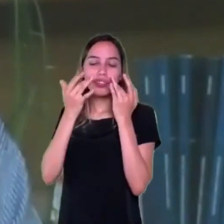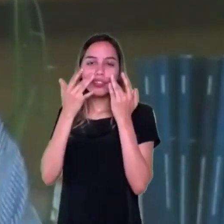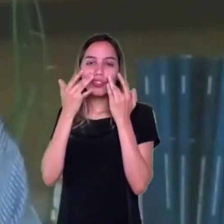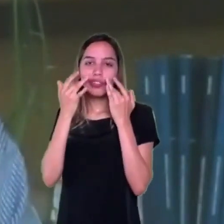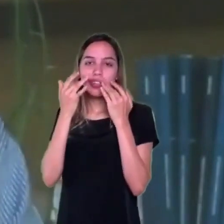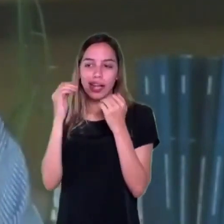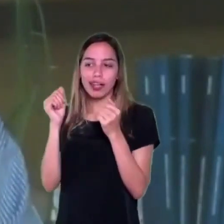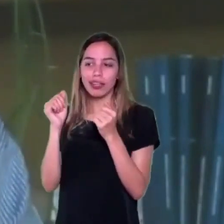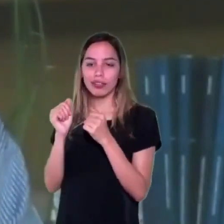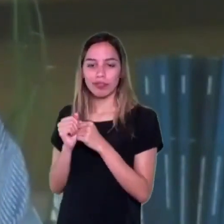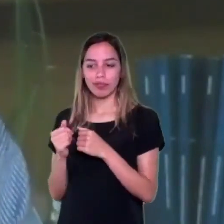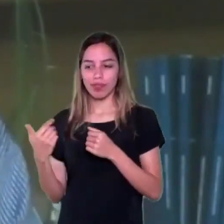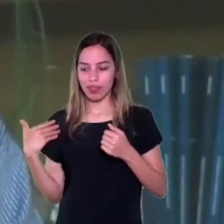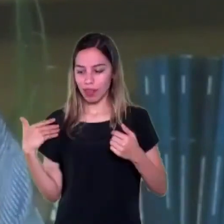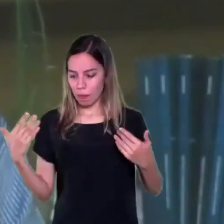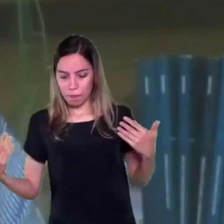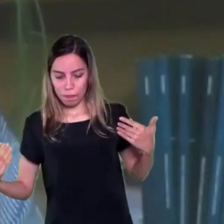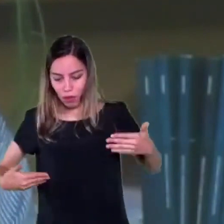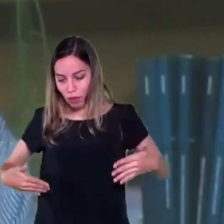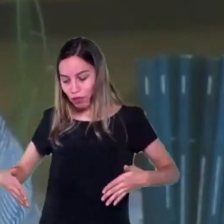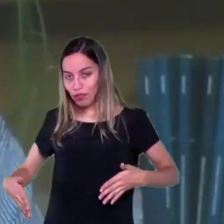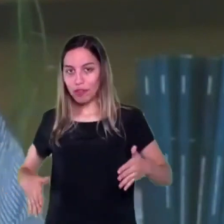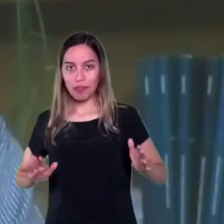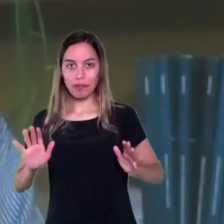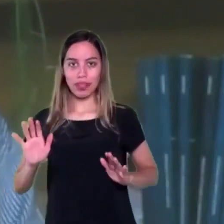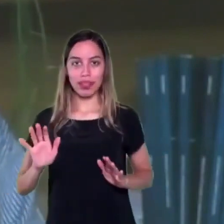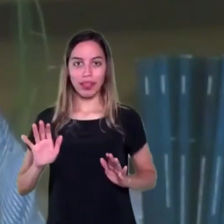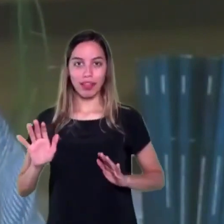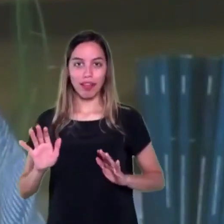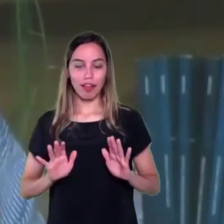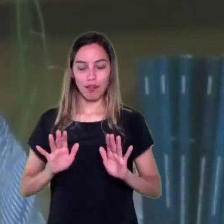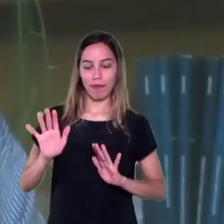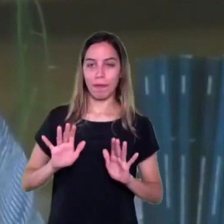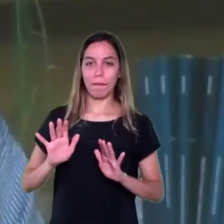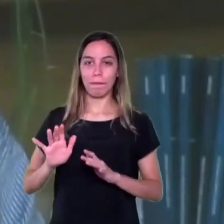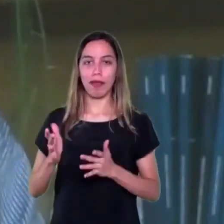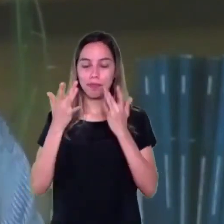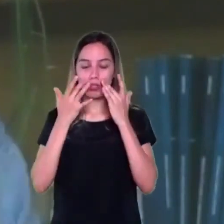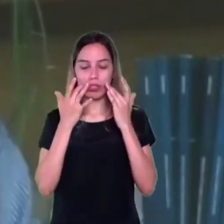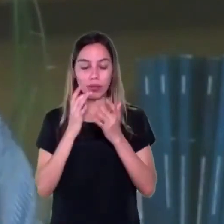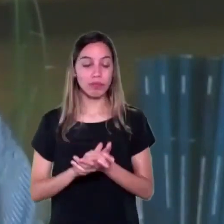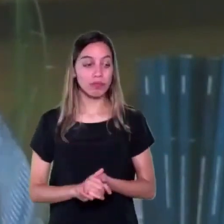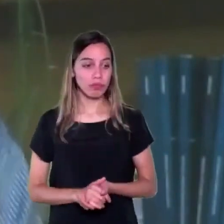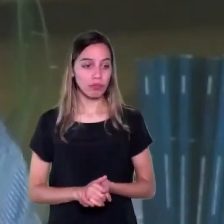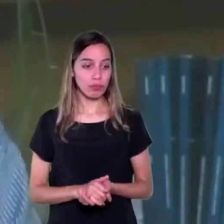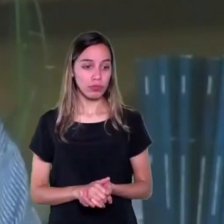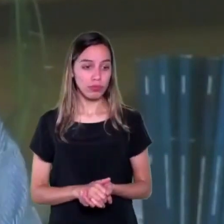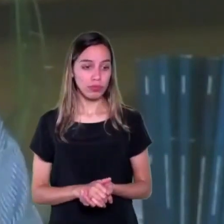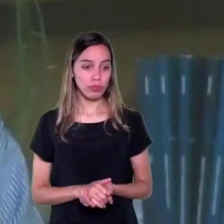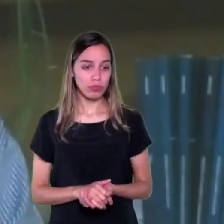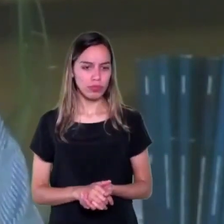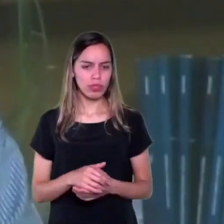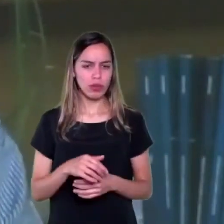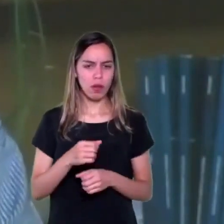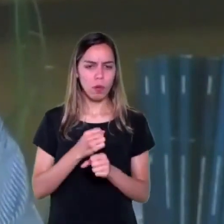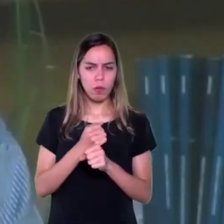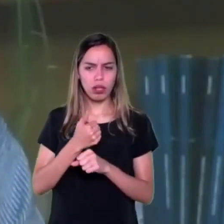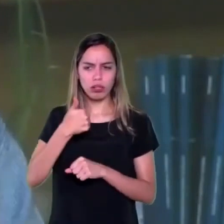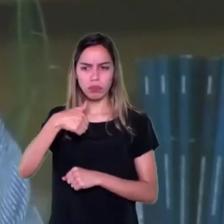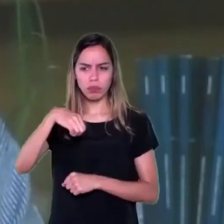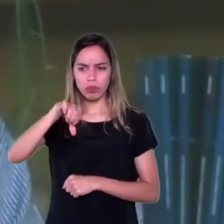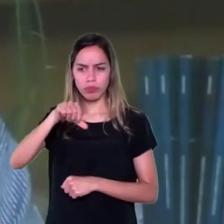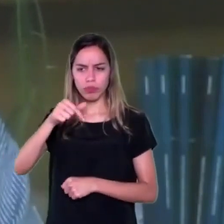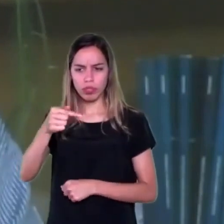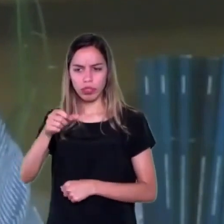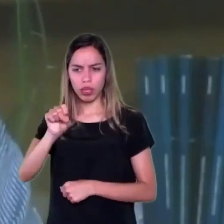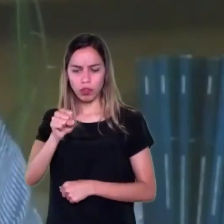movimentos para o teatro. Em 1980, 78, eu comecei para valer num